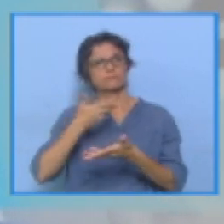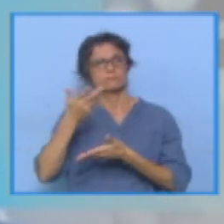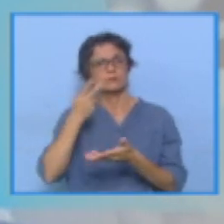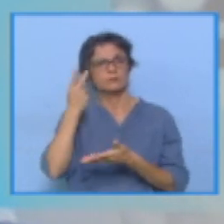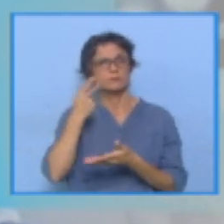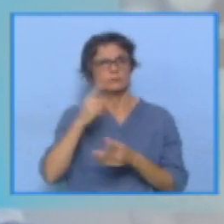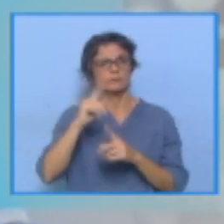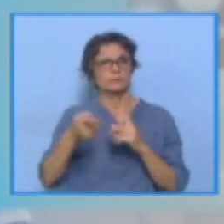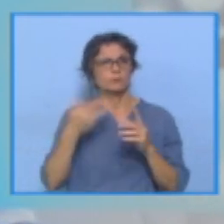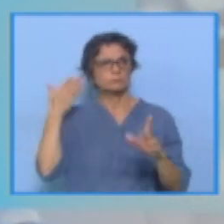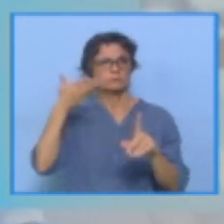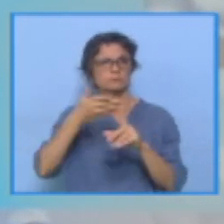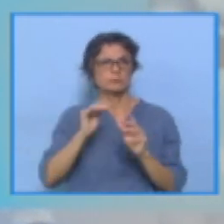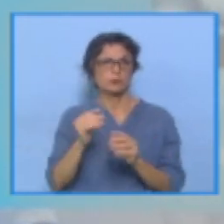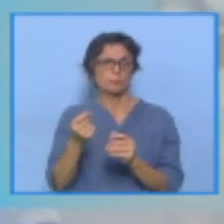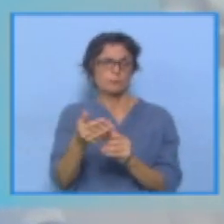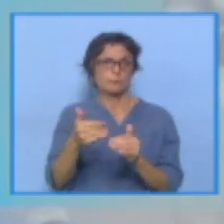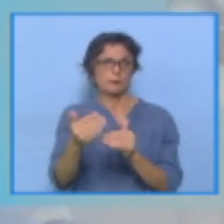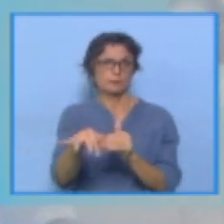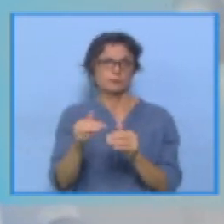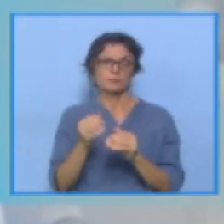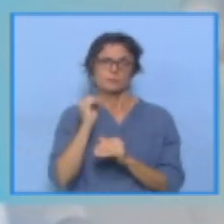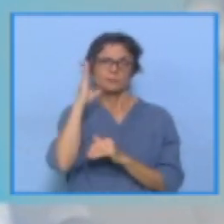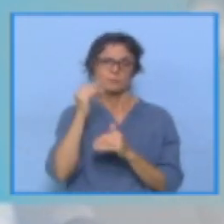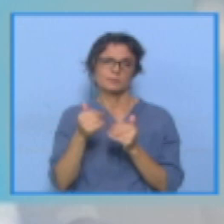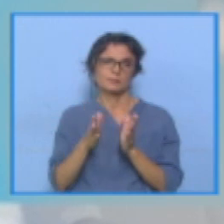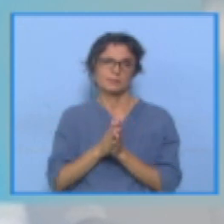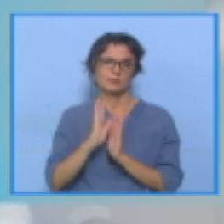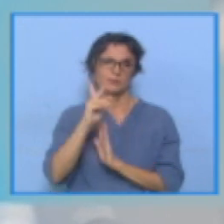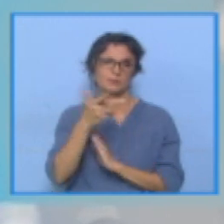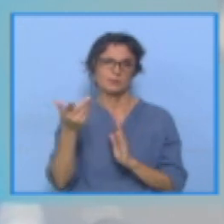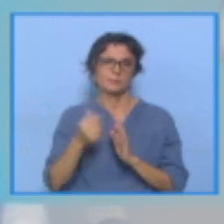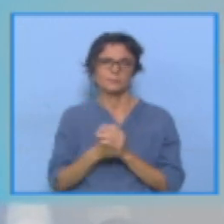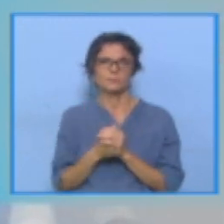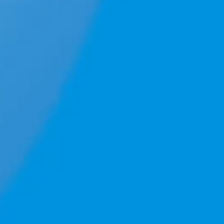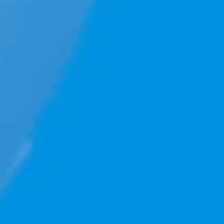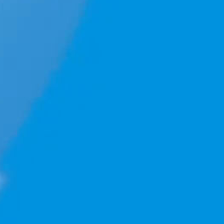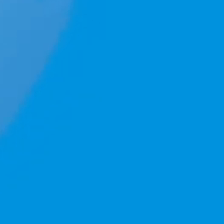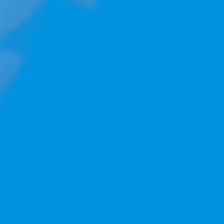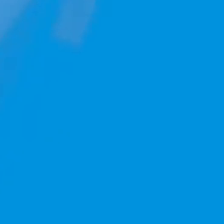missionário que está a terminar. Votos de uma ótima tarde. Até amanhã, se Deus quiser.